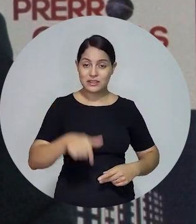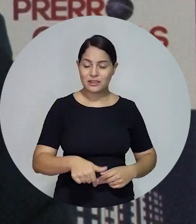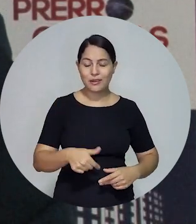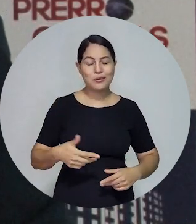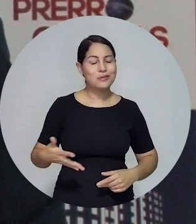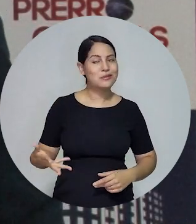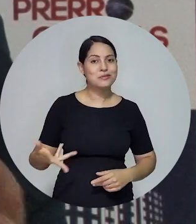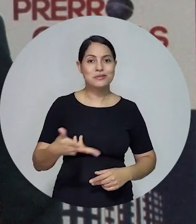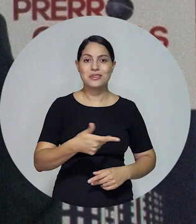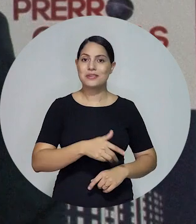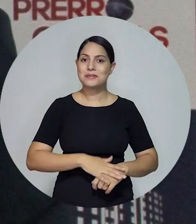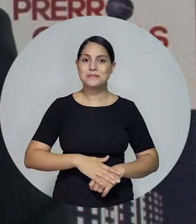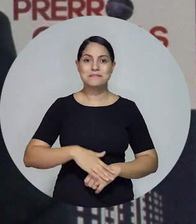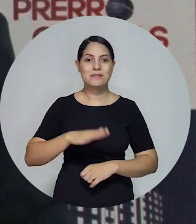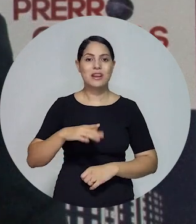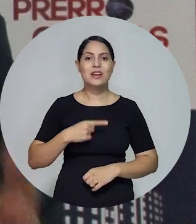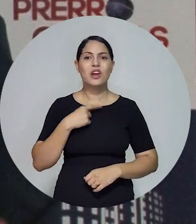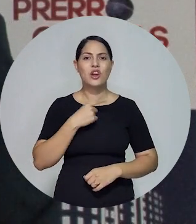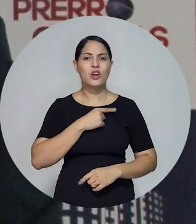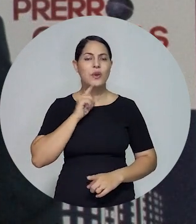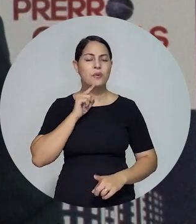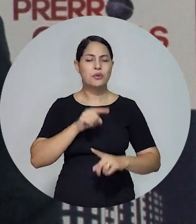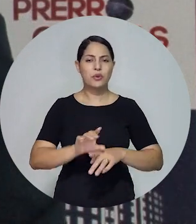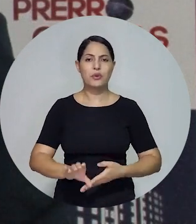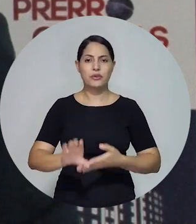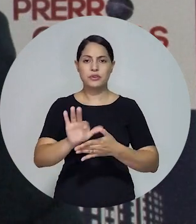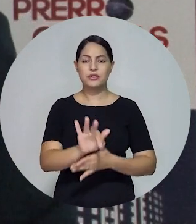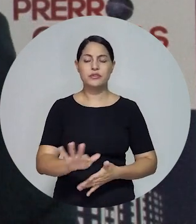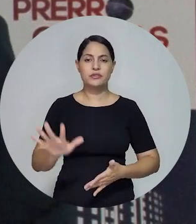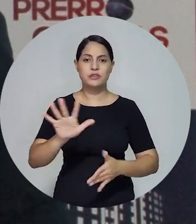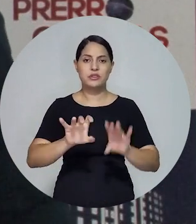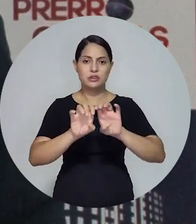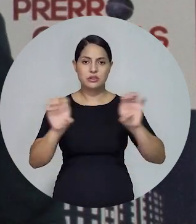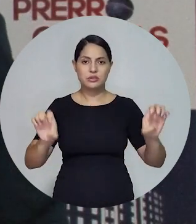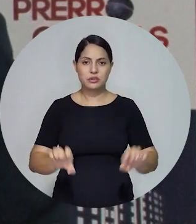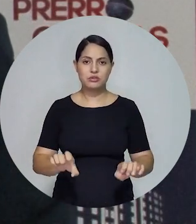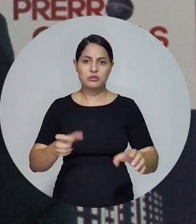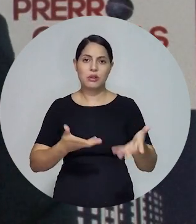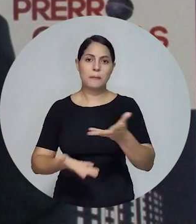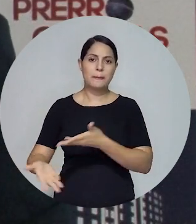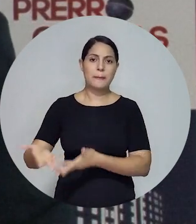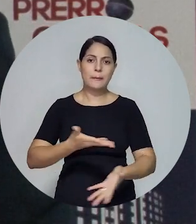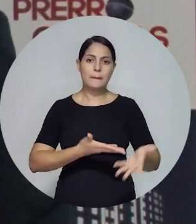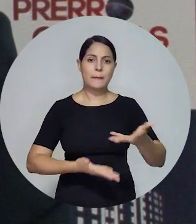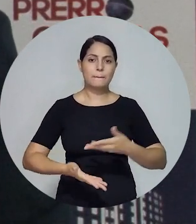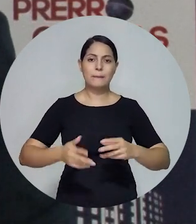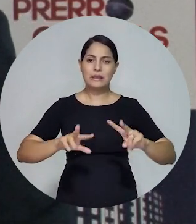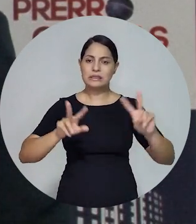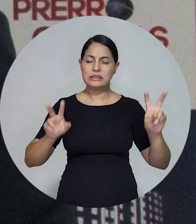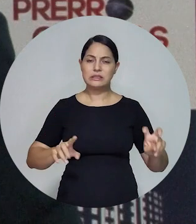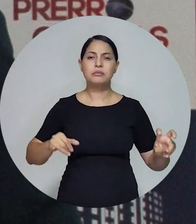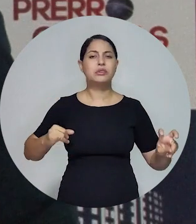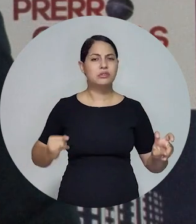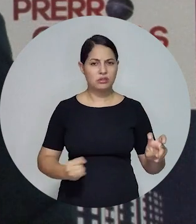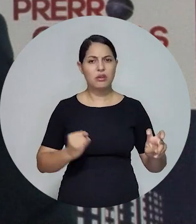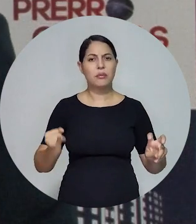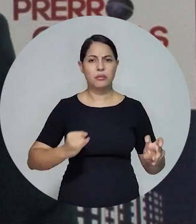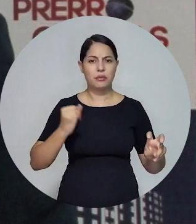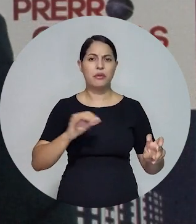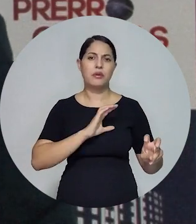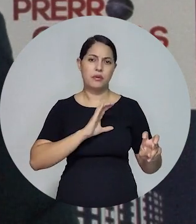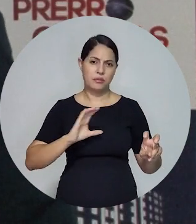das Prerrogativas, para que a gente possa levar as demandas de toda a classe pernambucana ao Conselho Federal e estruturar cada vez mais